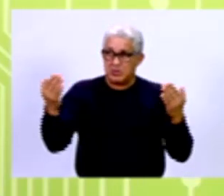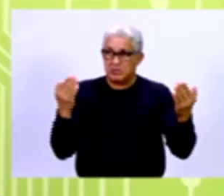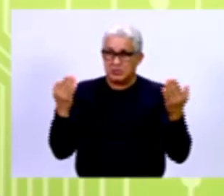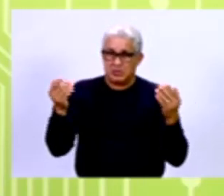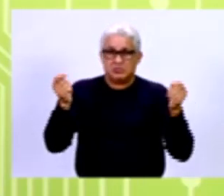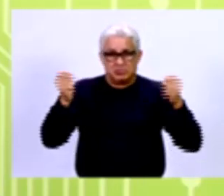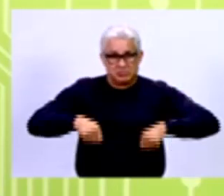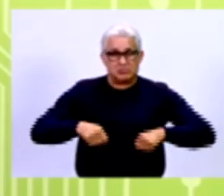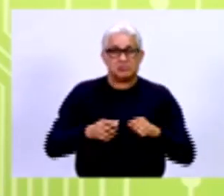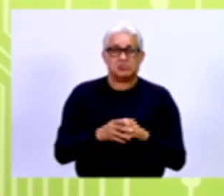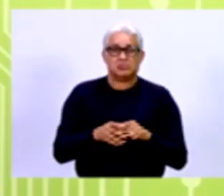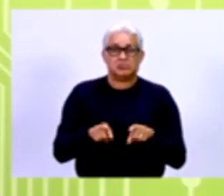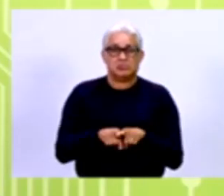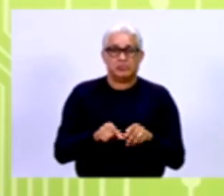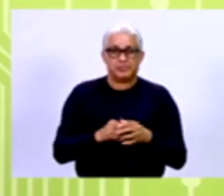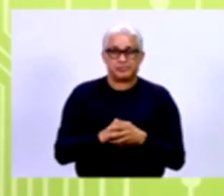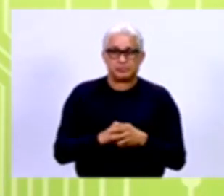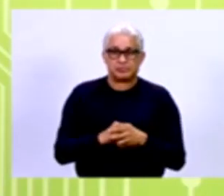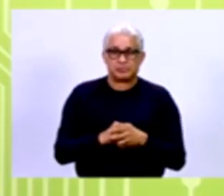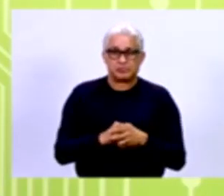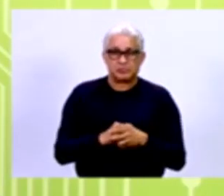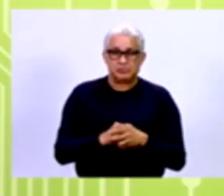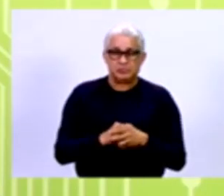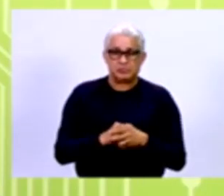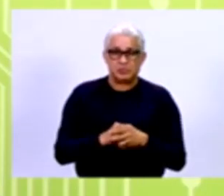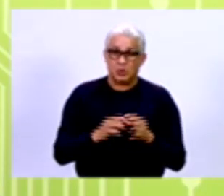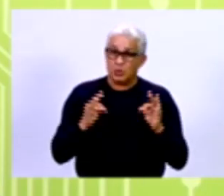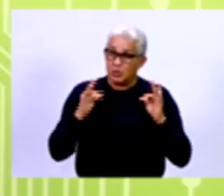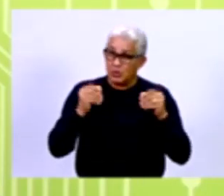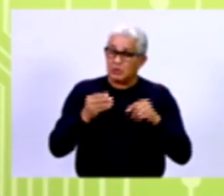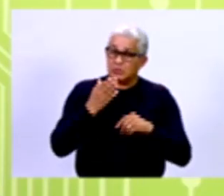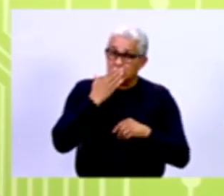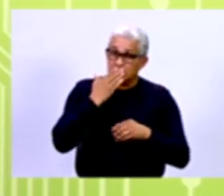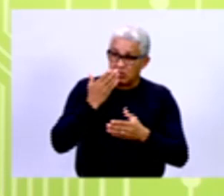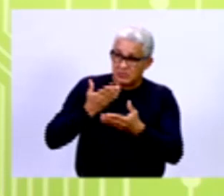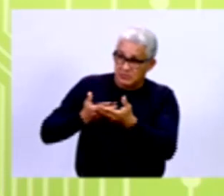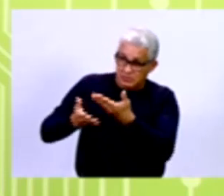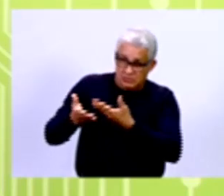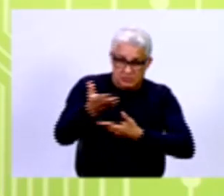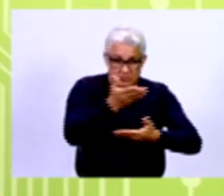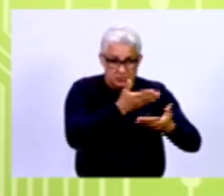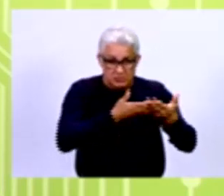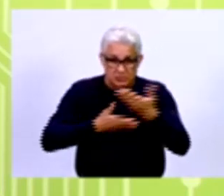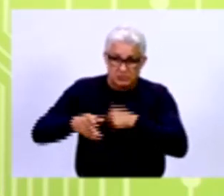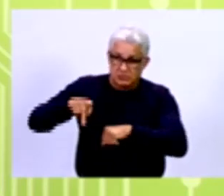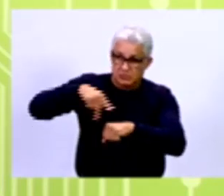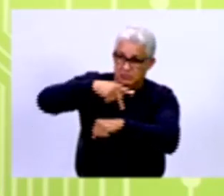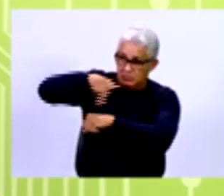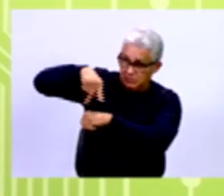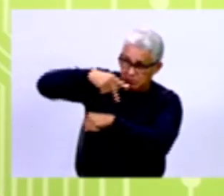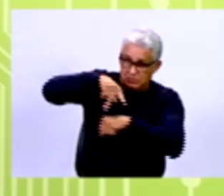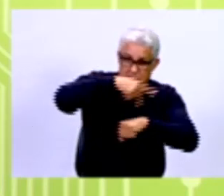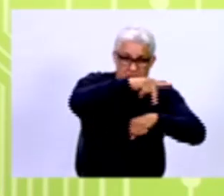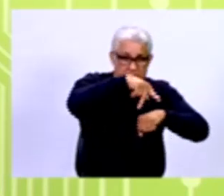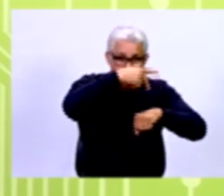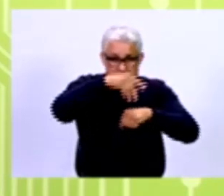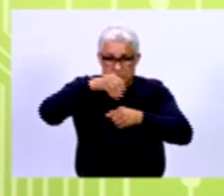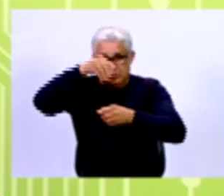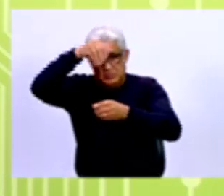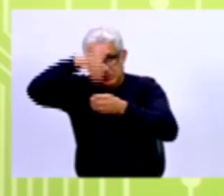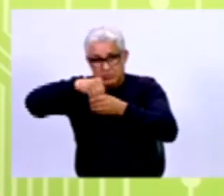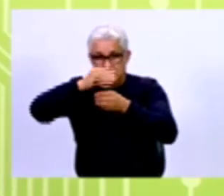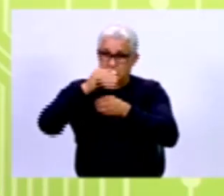tornando possível todos os tipos de transações entre as nações, investimento externo,